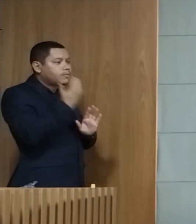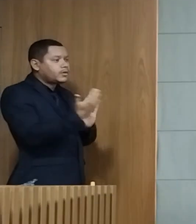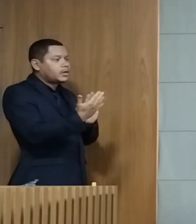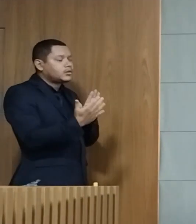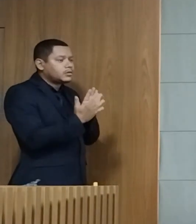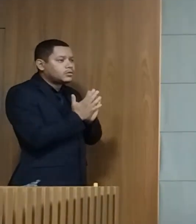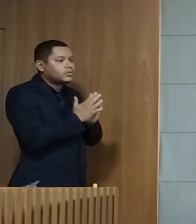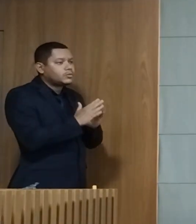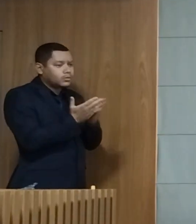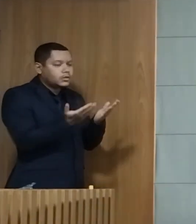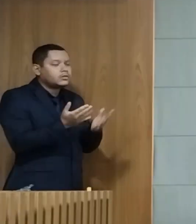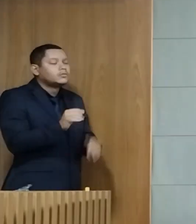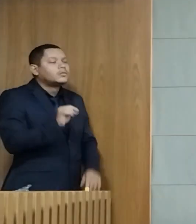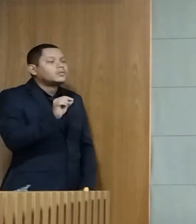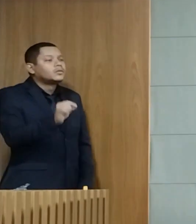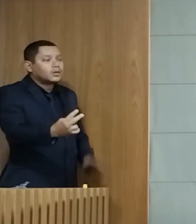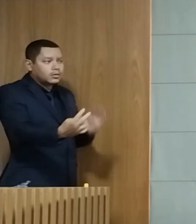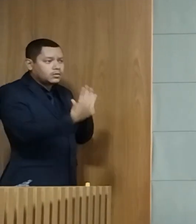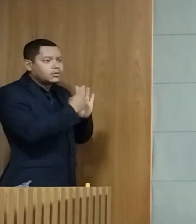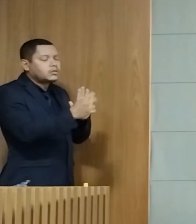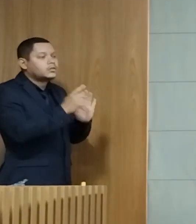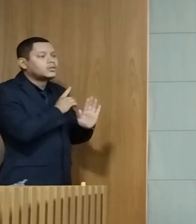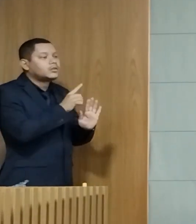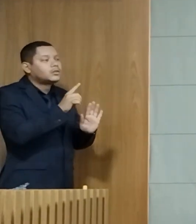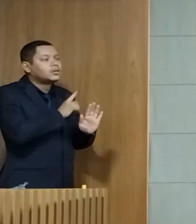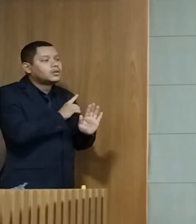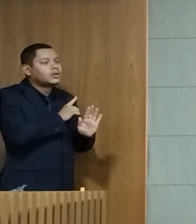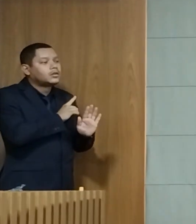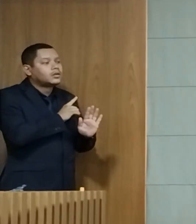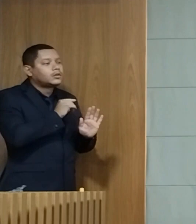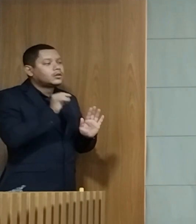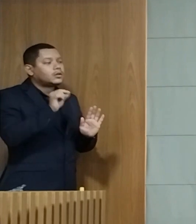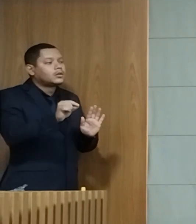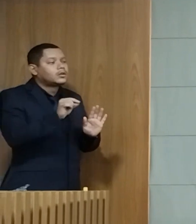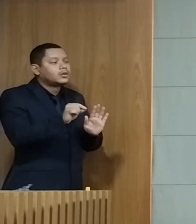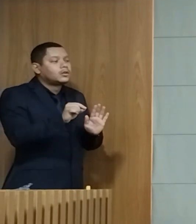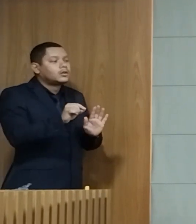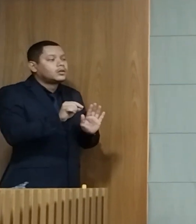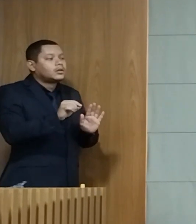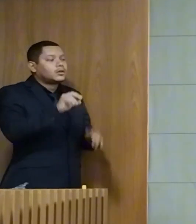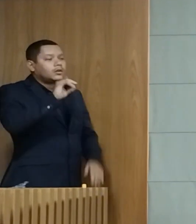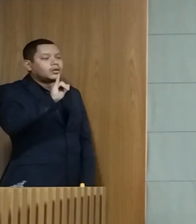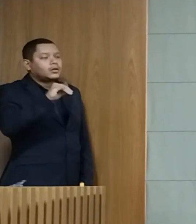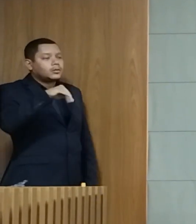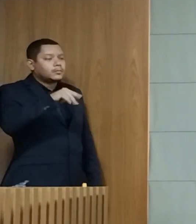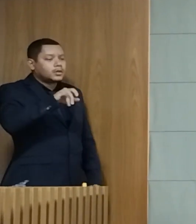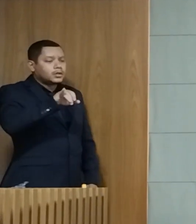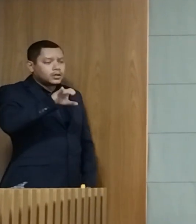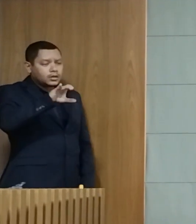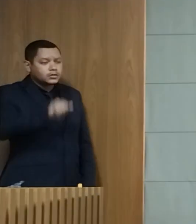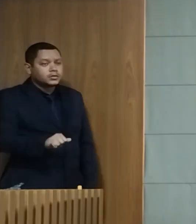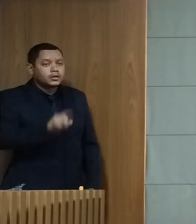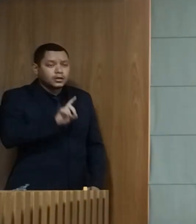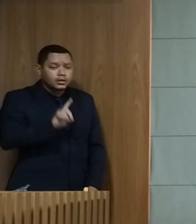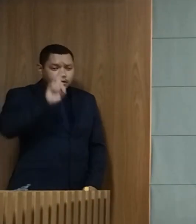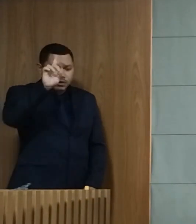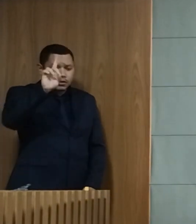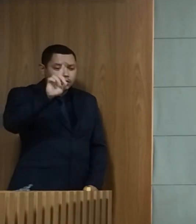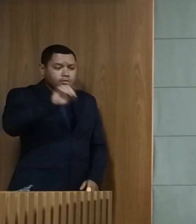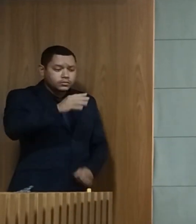livro, como você está vendo aqui, é a ideia de imanência. O que é a imanência? Deus está sustentando o